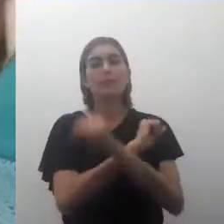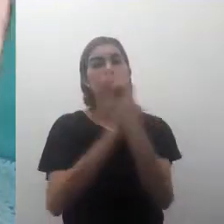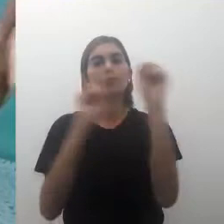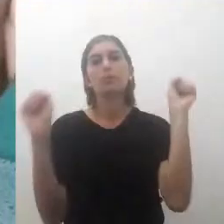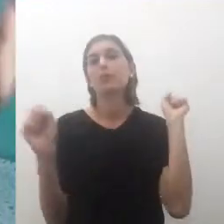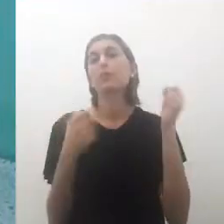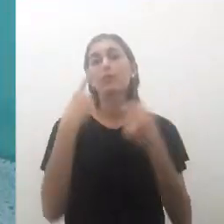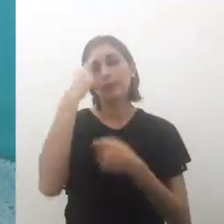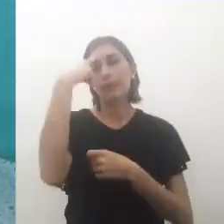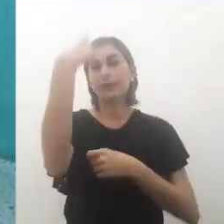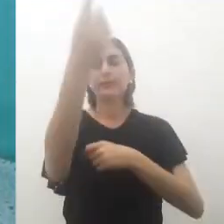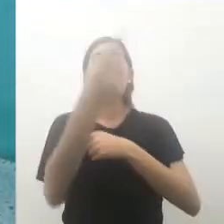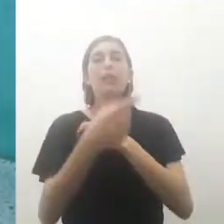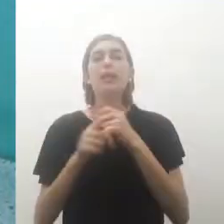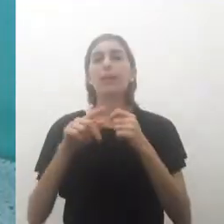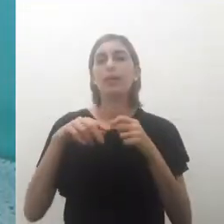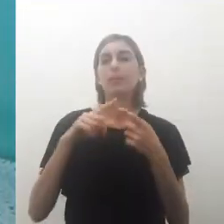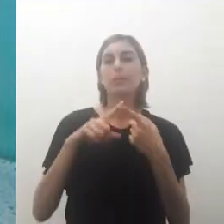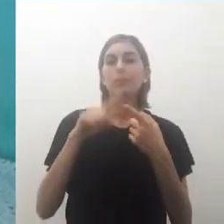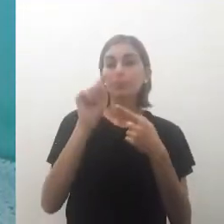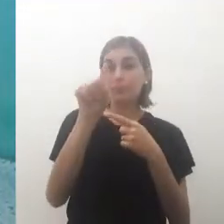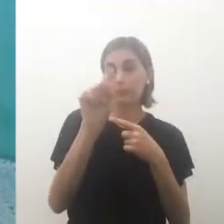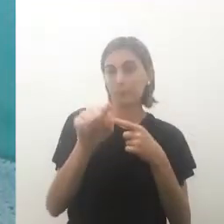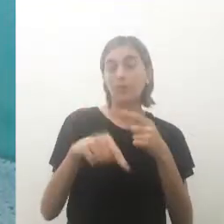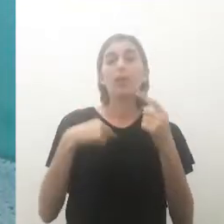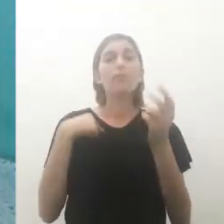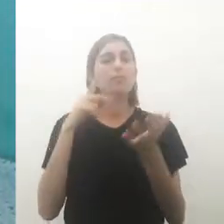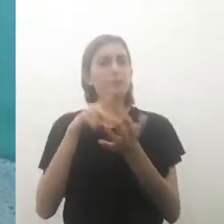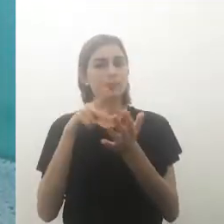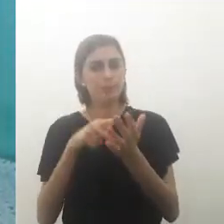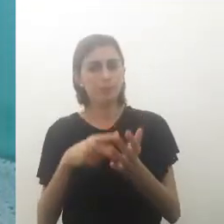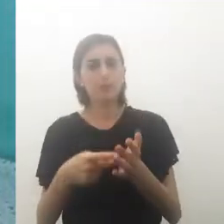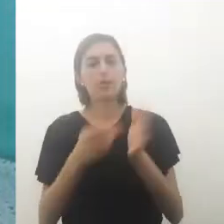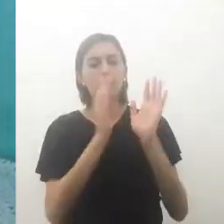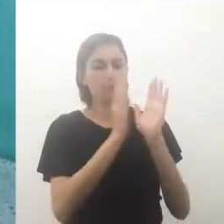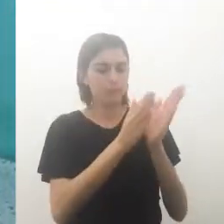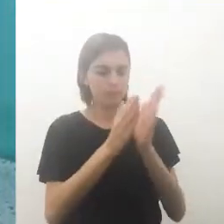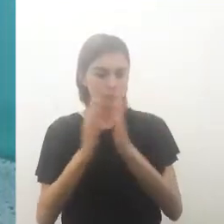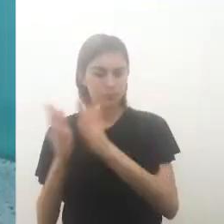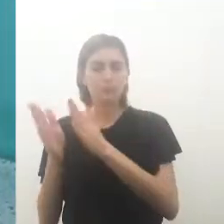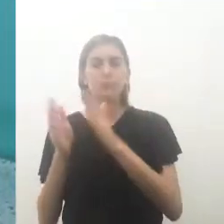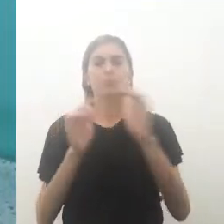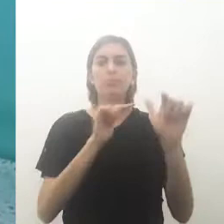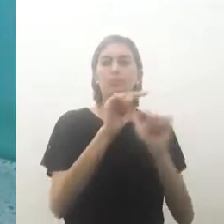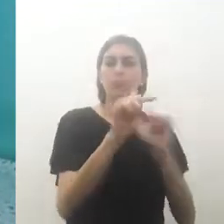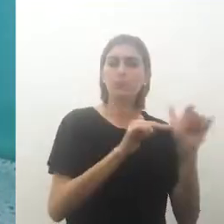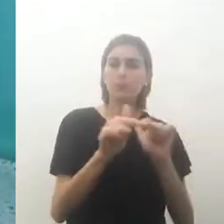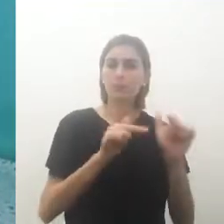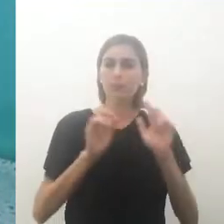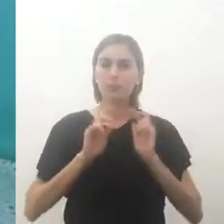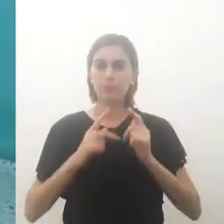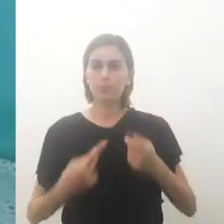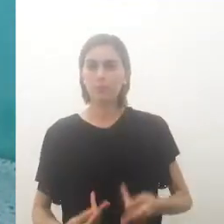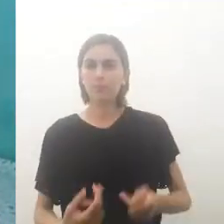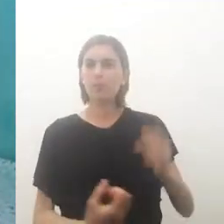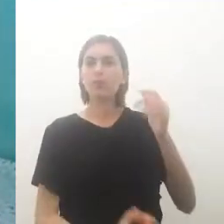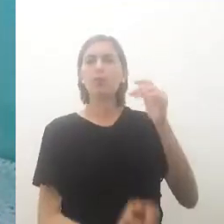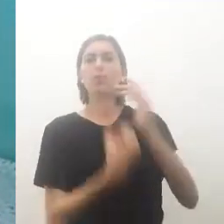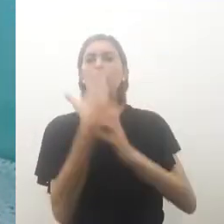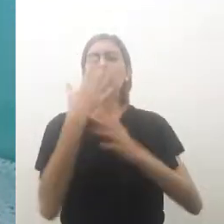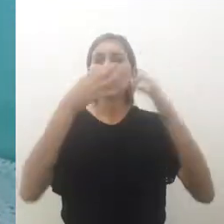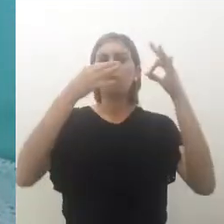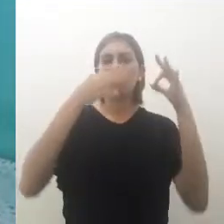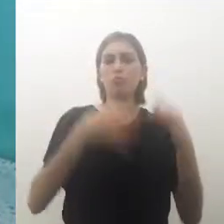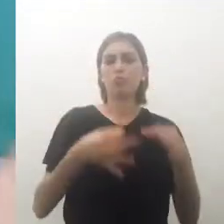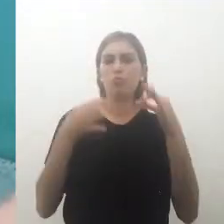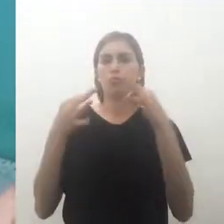quase impossível, mas a ideia de Max Weber era realmente de organizar a atividade humana e criar